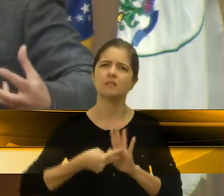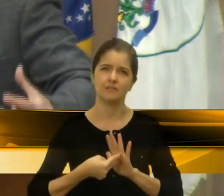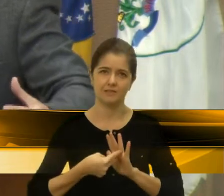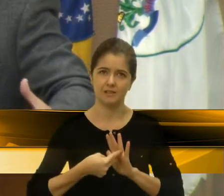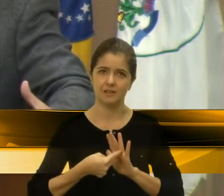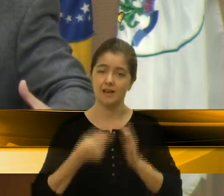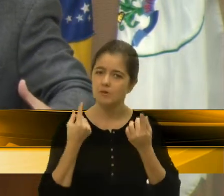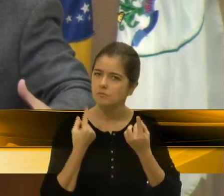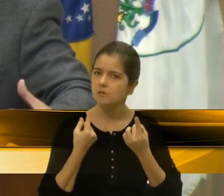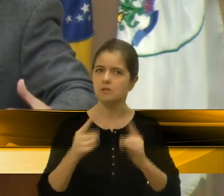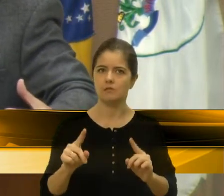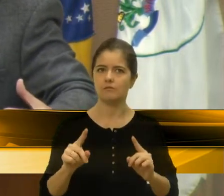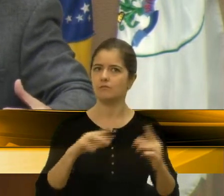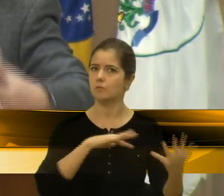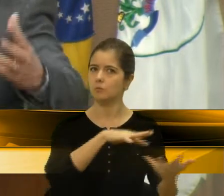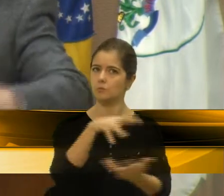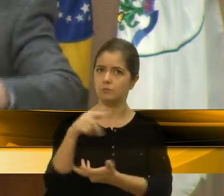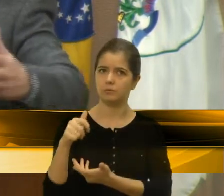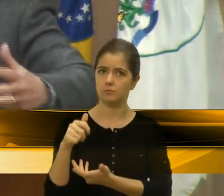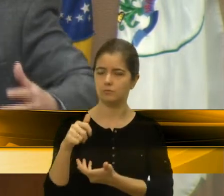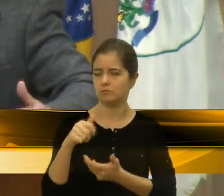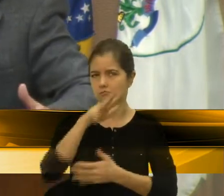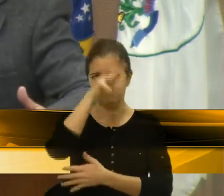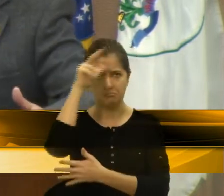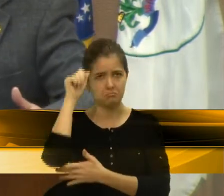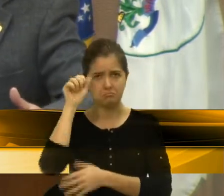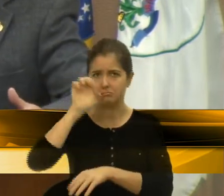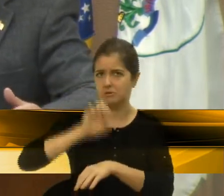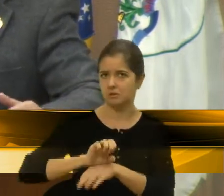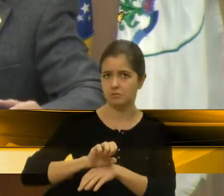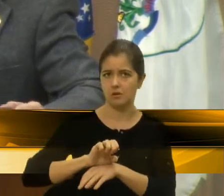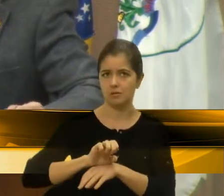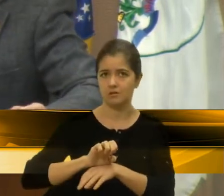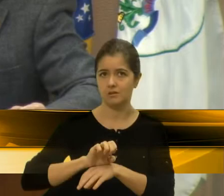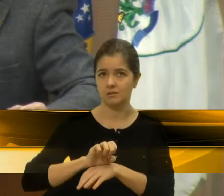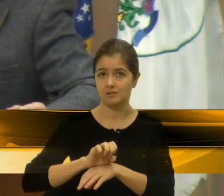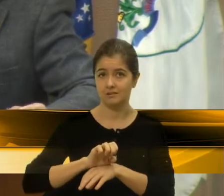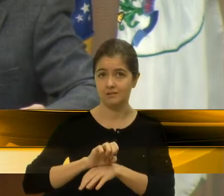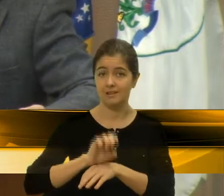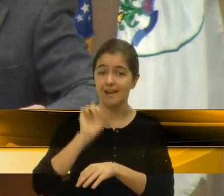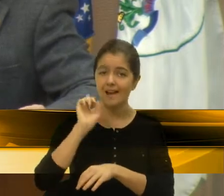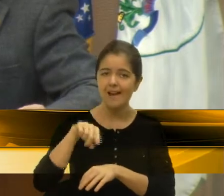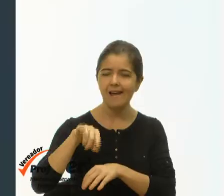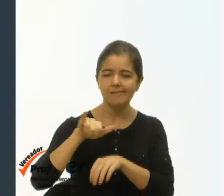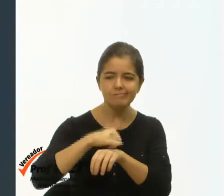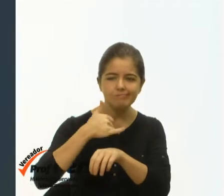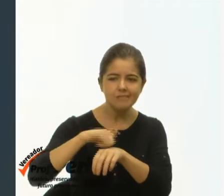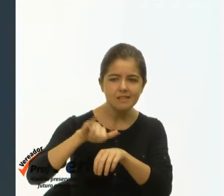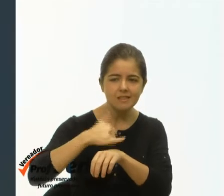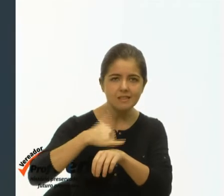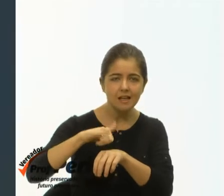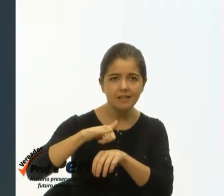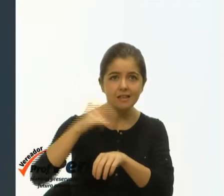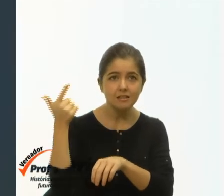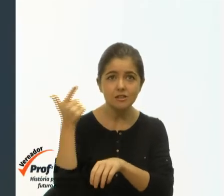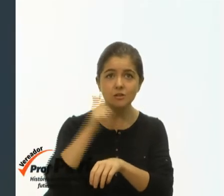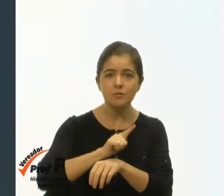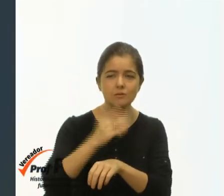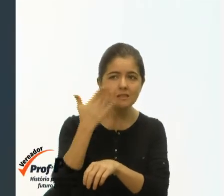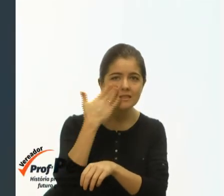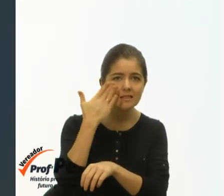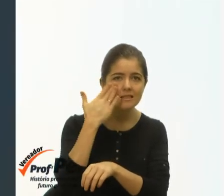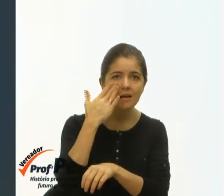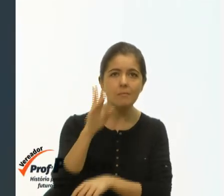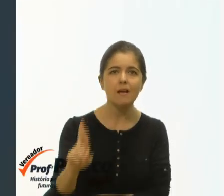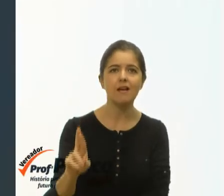desafio mundial, municipal, estadual. São as formas de podermos medir os